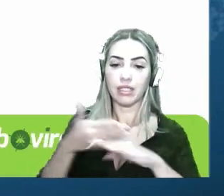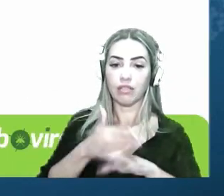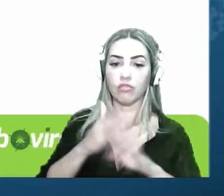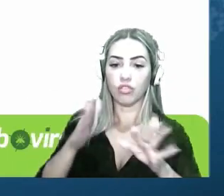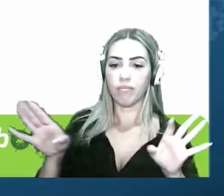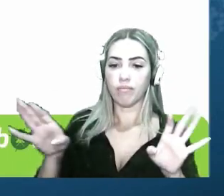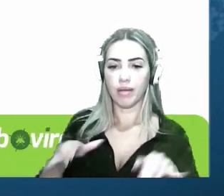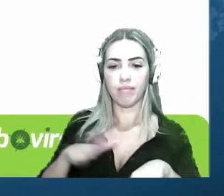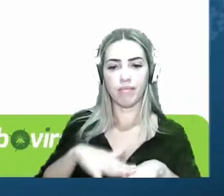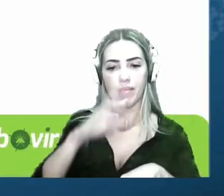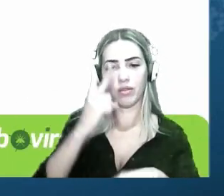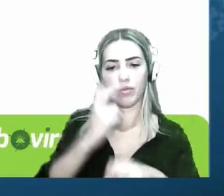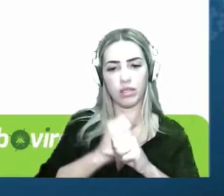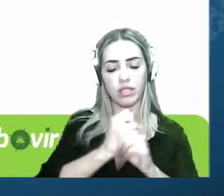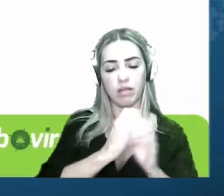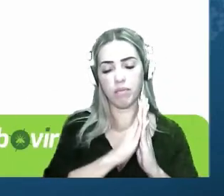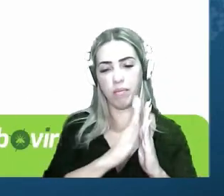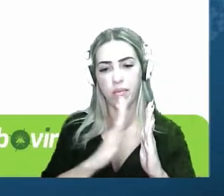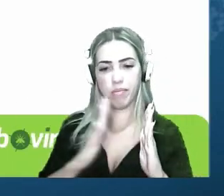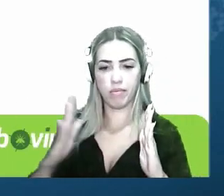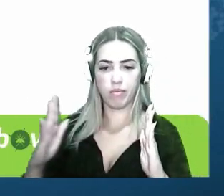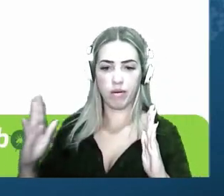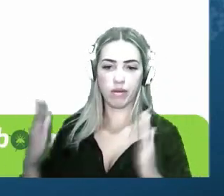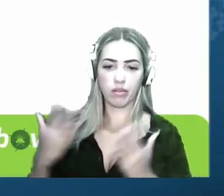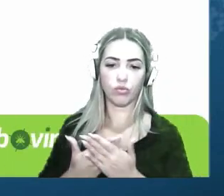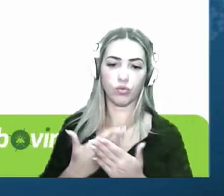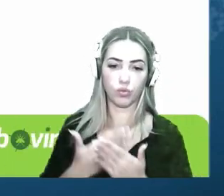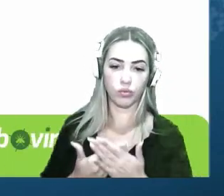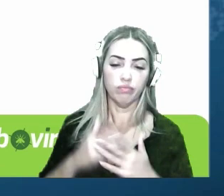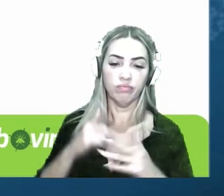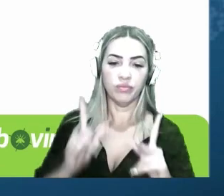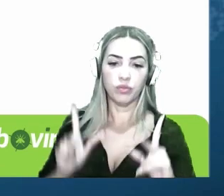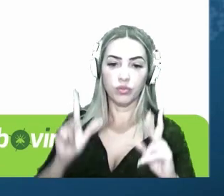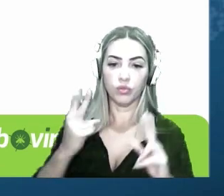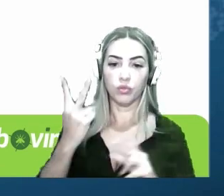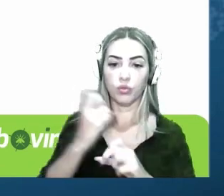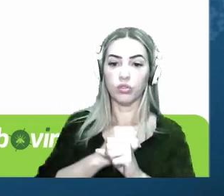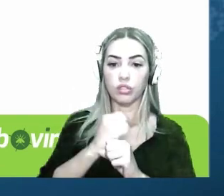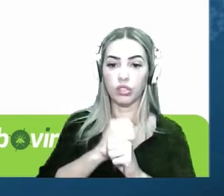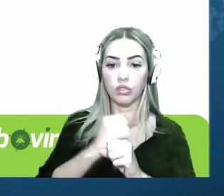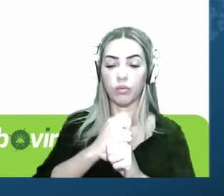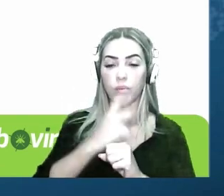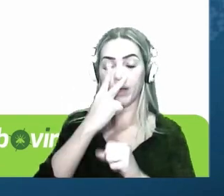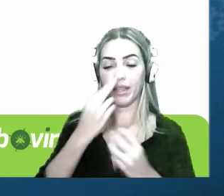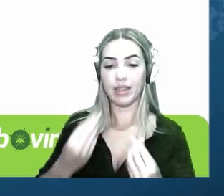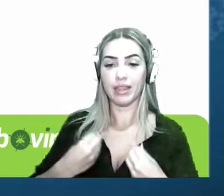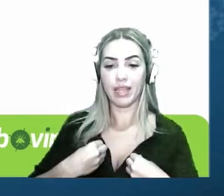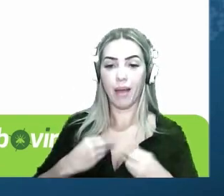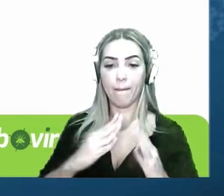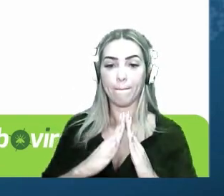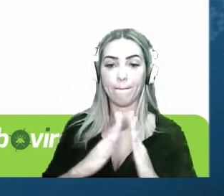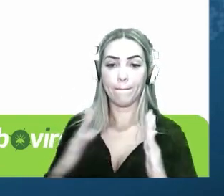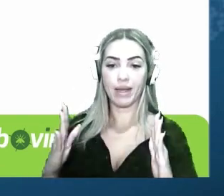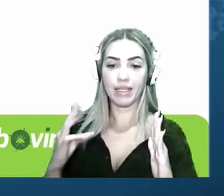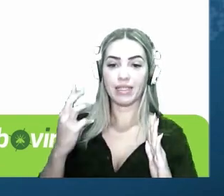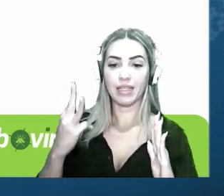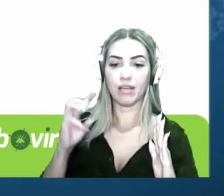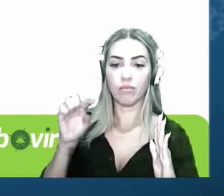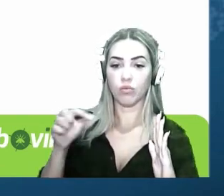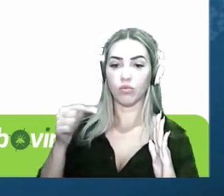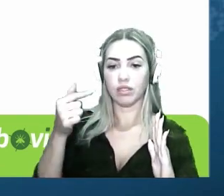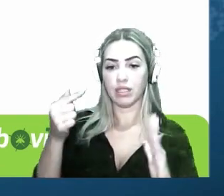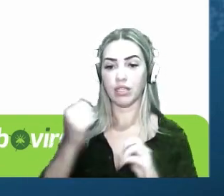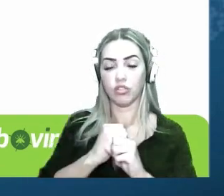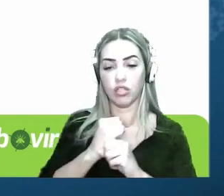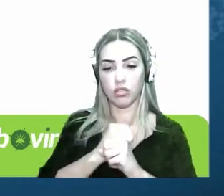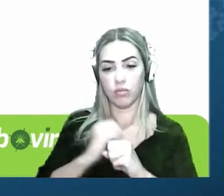anos de segmento. Então, esse corte de 2 anos nos dá uma média de segmento de 3,7 anos. Então, além